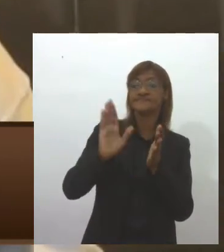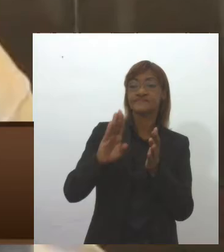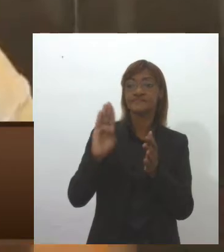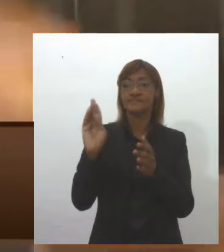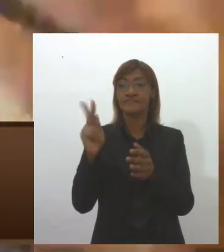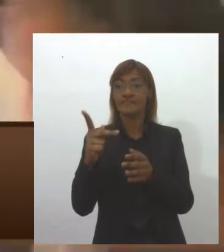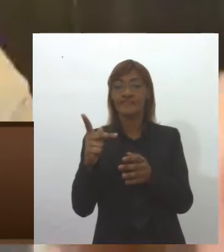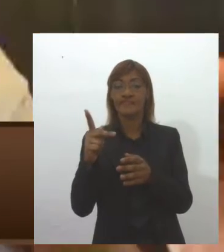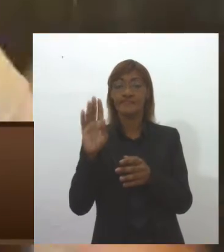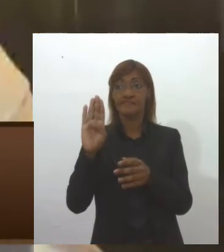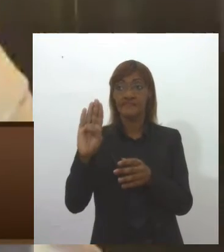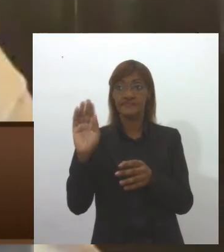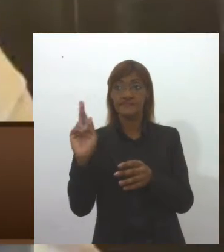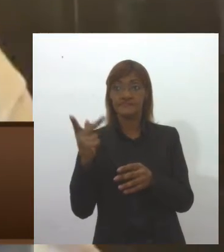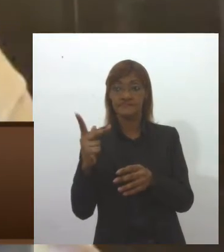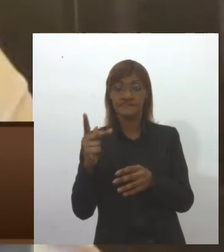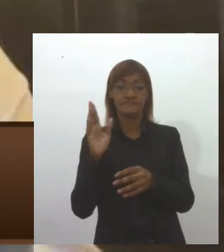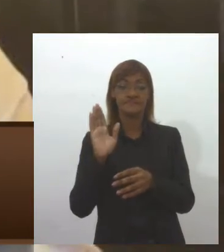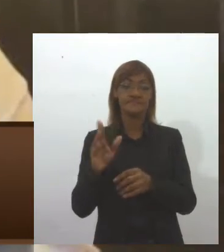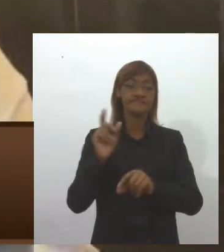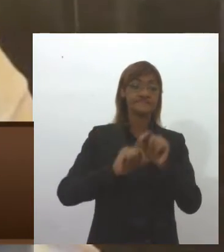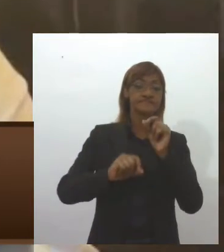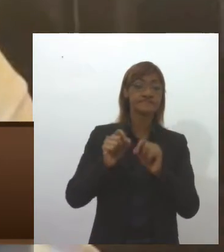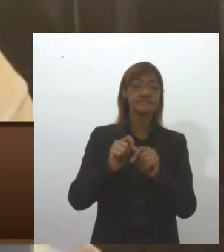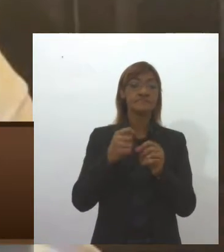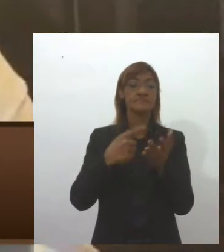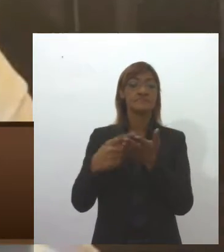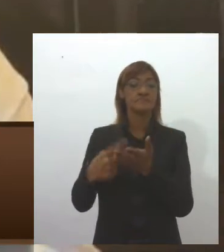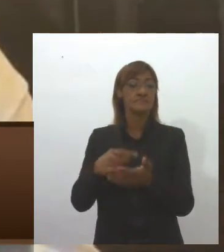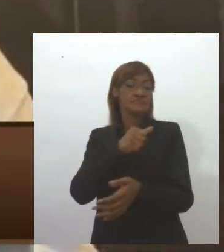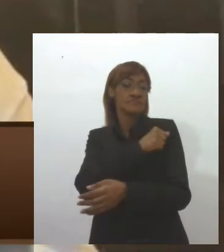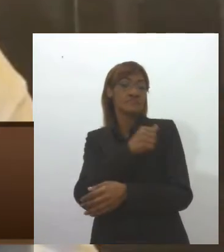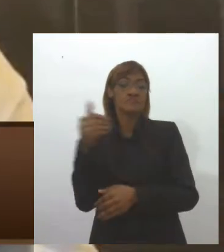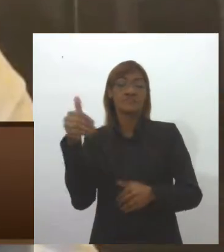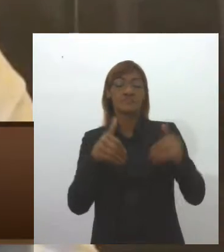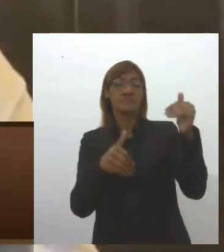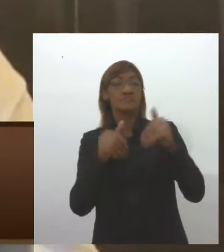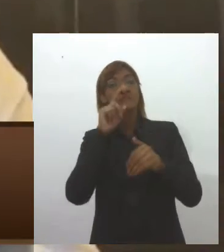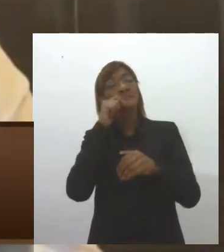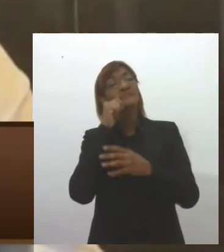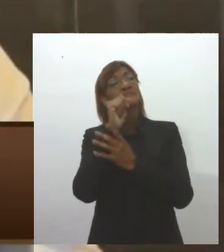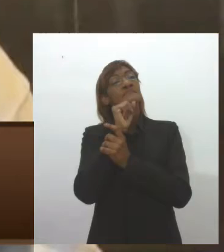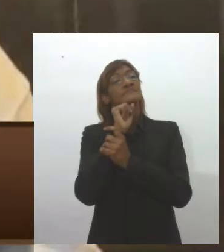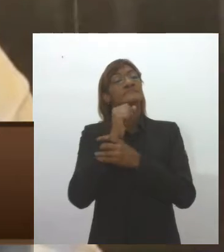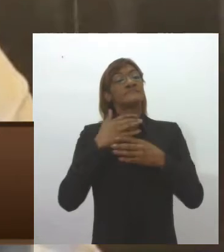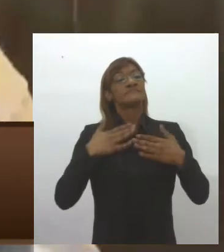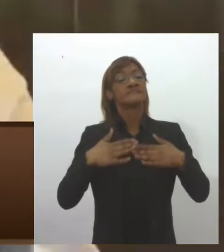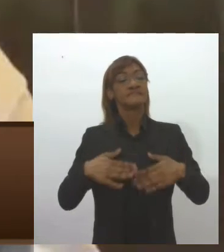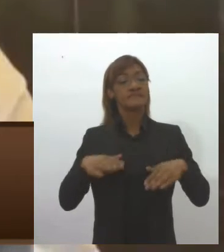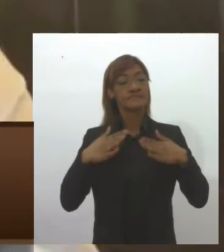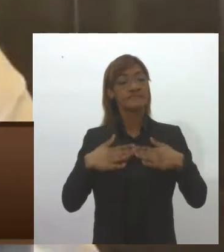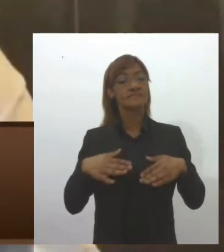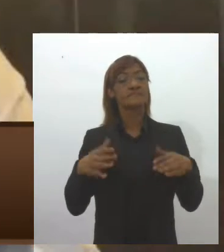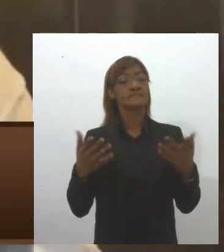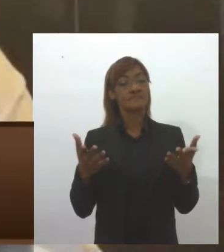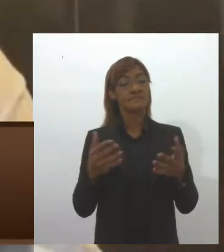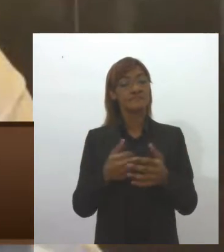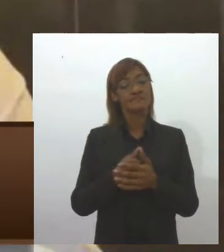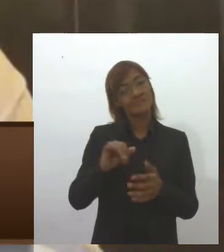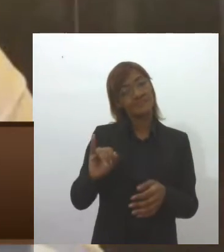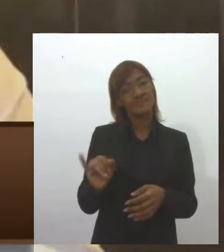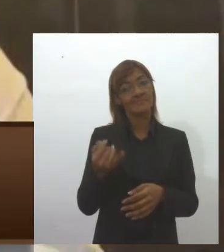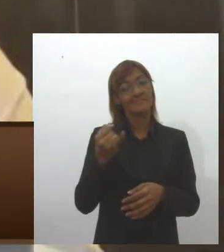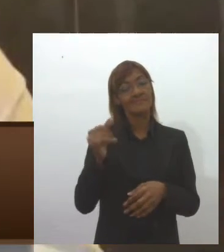44, que aí a pessoa faz a opção por algum e vem para Aracaju com segurança, com tranquilidade e vem curtir